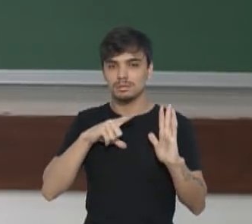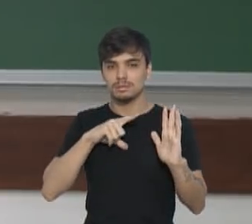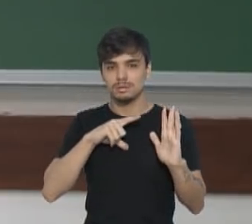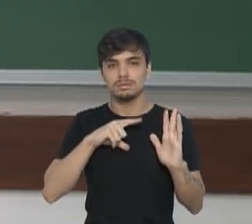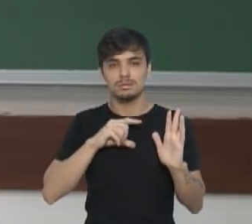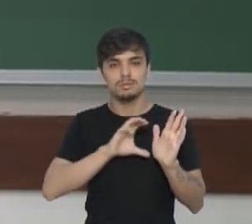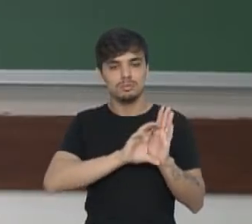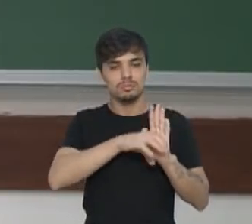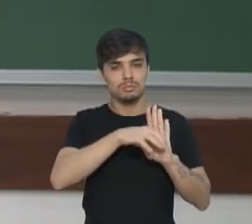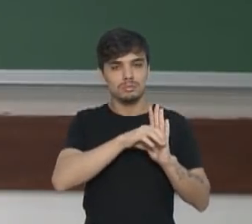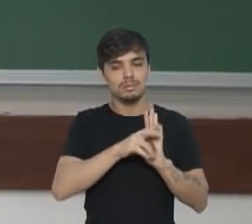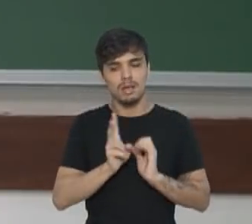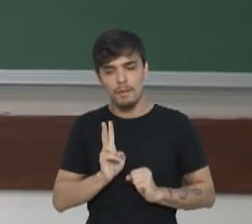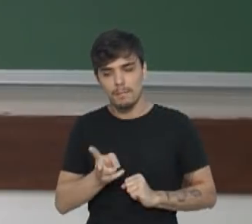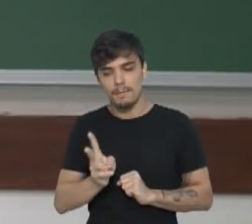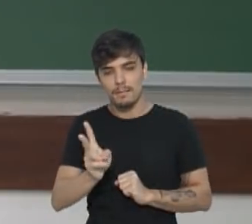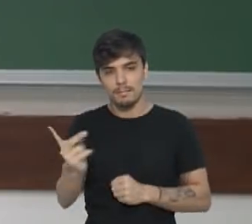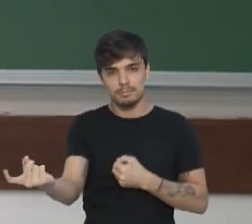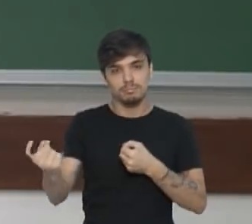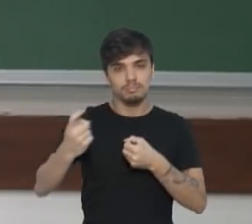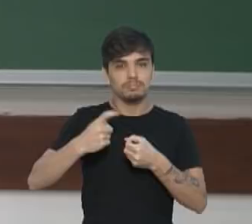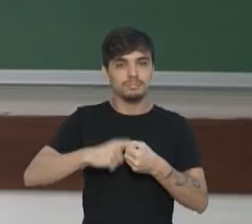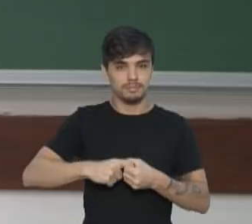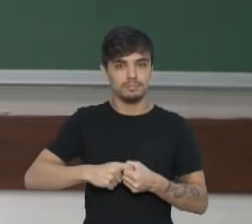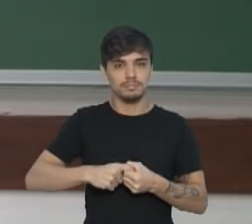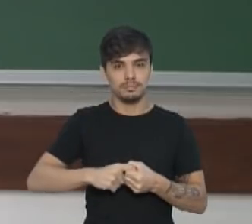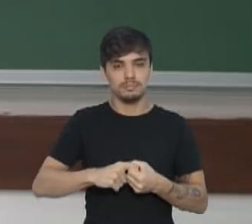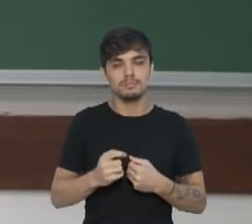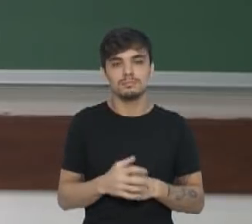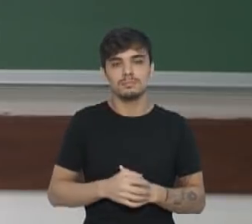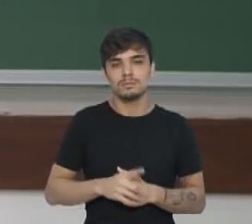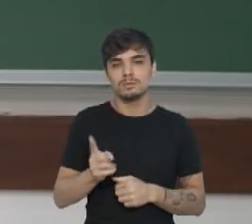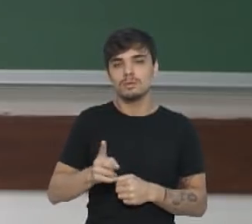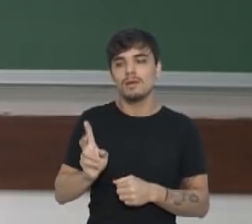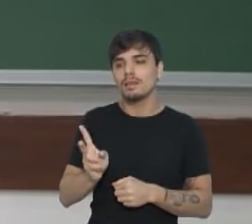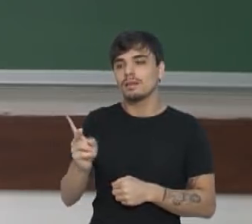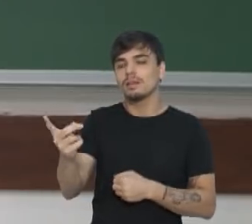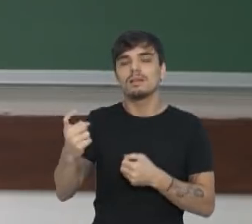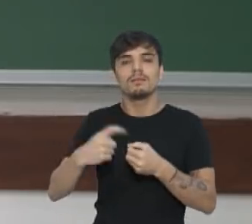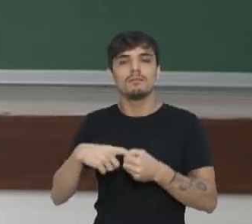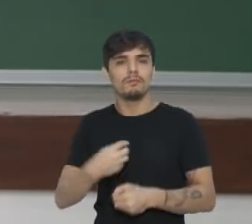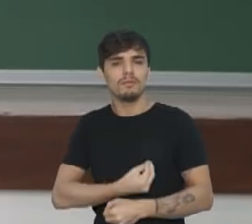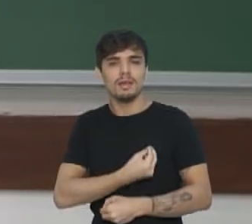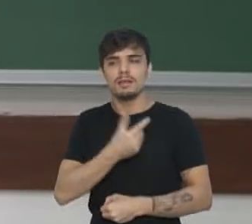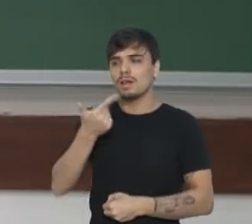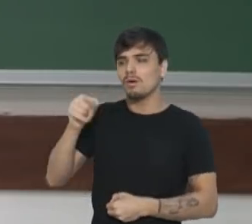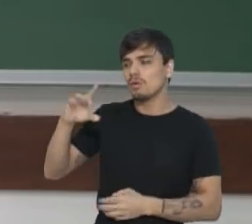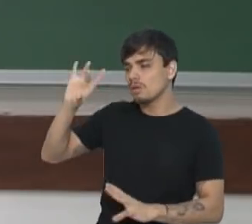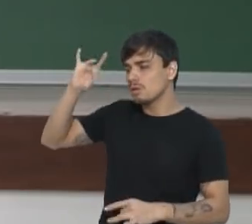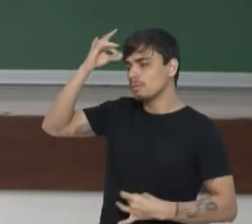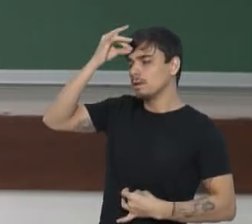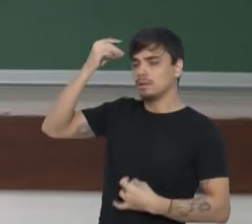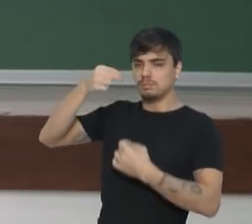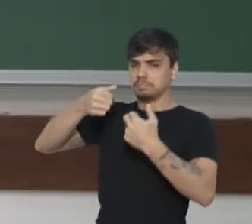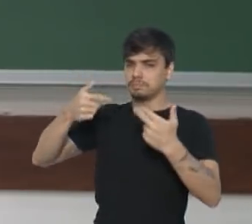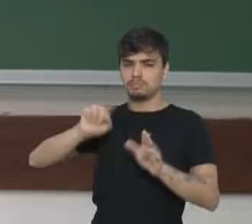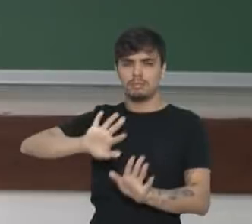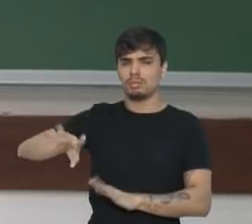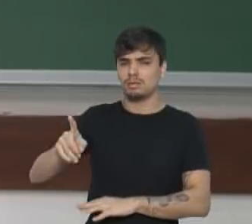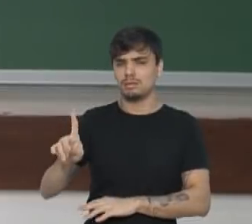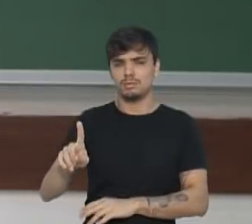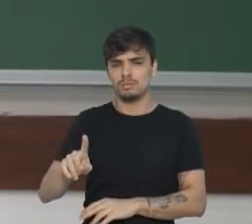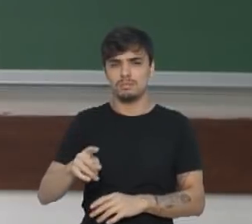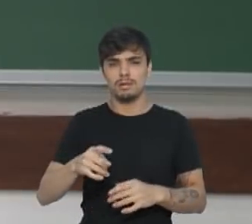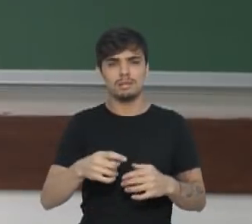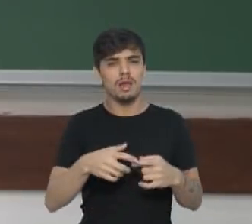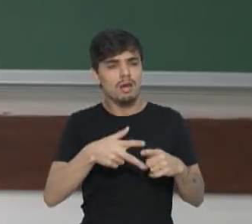retorno aqui. Não é um eterno retorno de você realmente viver a outra vida, no outro plano, não seria esse a questão, mas seria uma ferramenta,